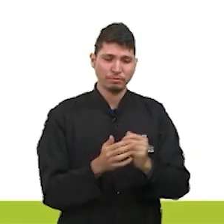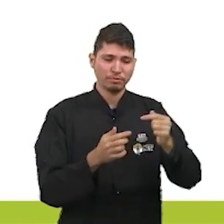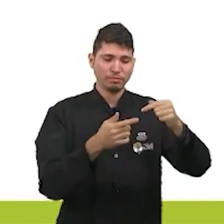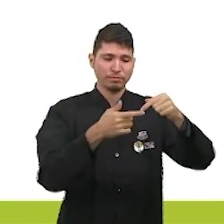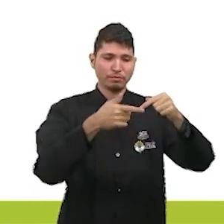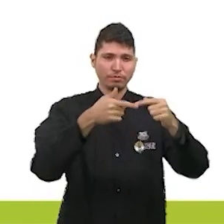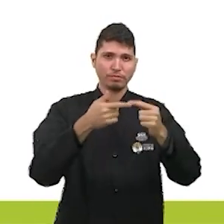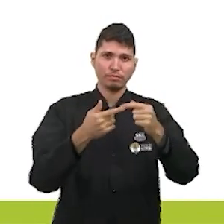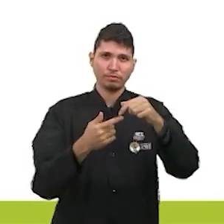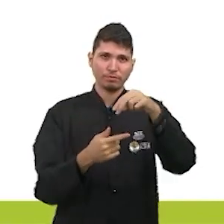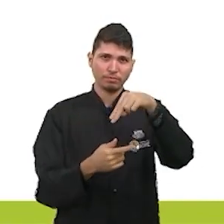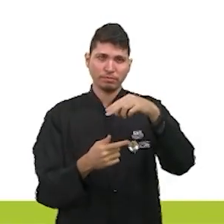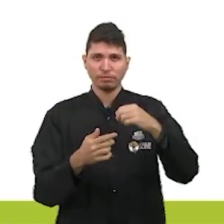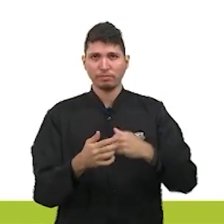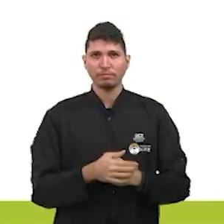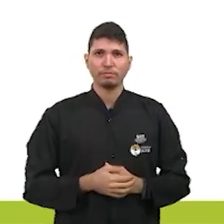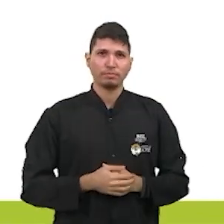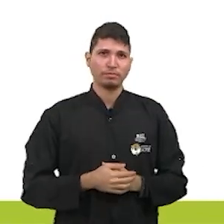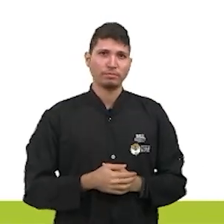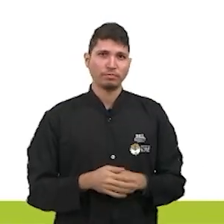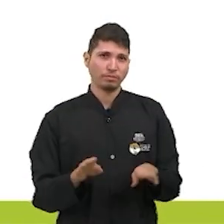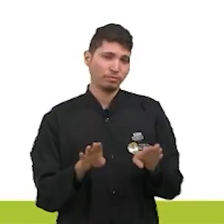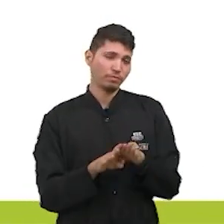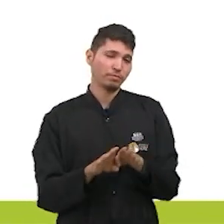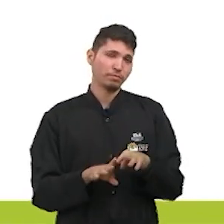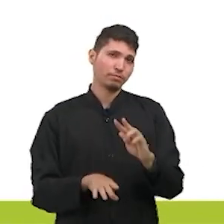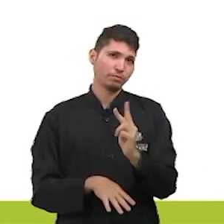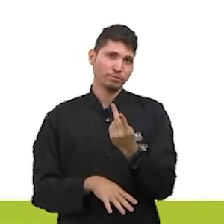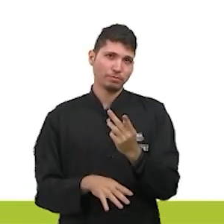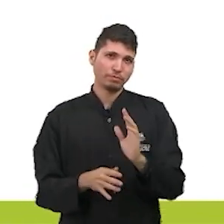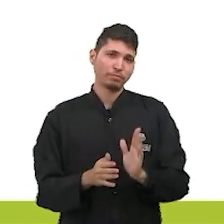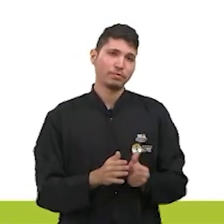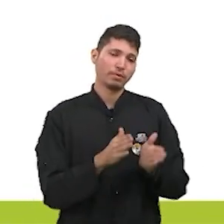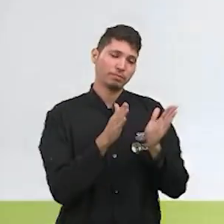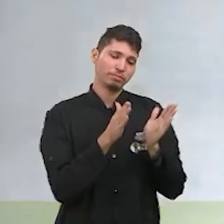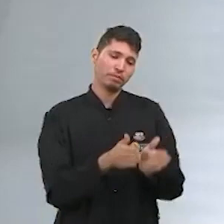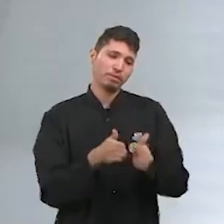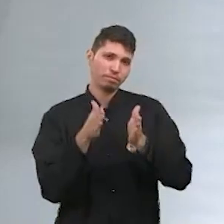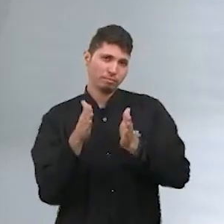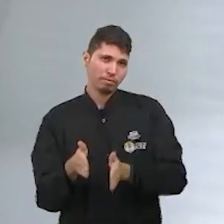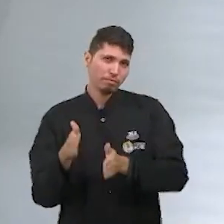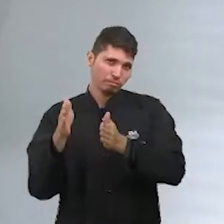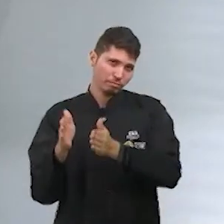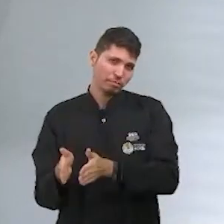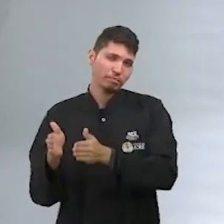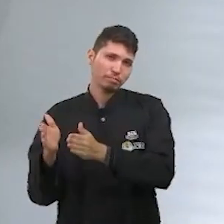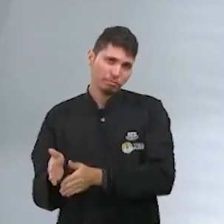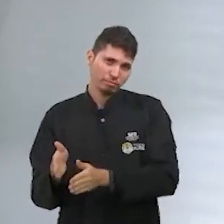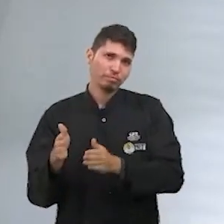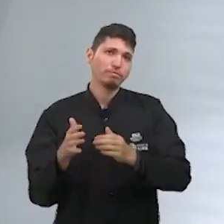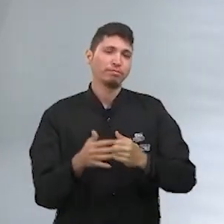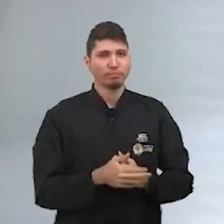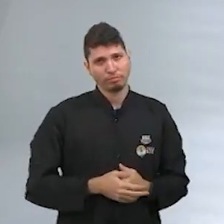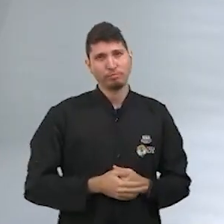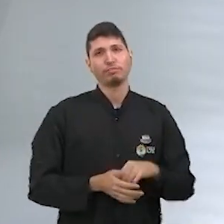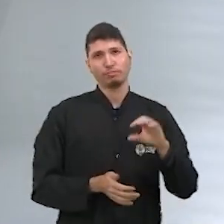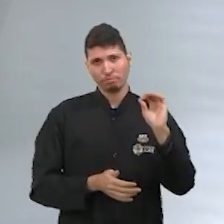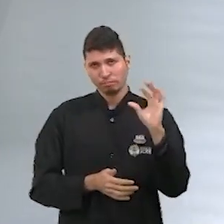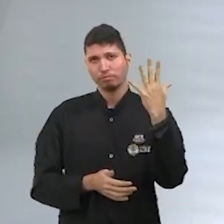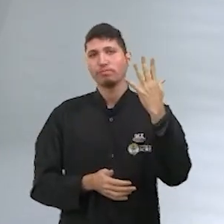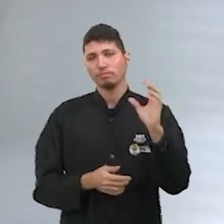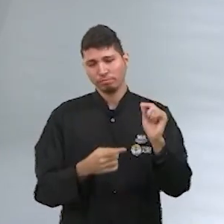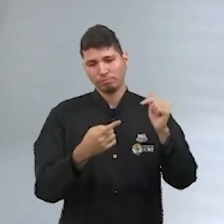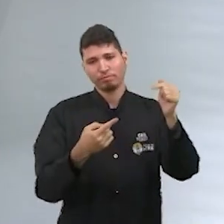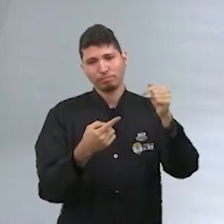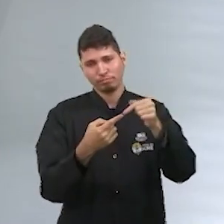nitrogênio, que vai se ligar com o hidrogênio, e assim sucessivamente vai acontecer essa